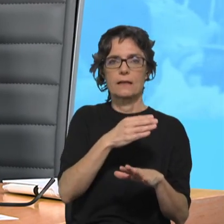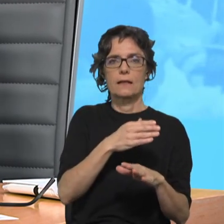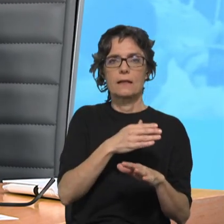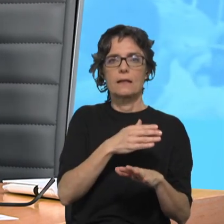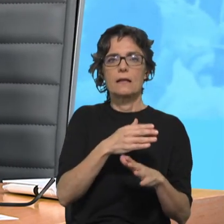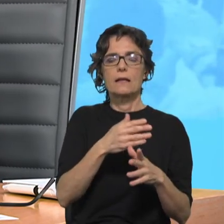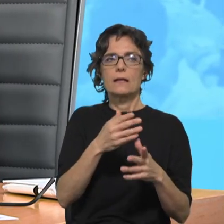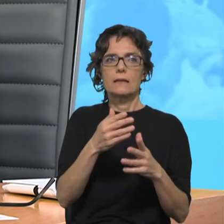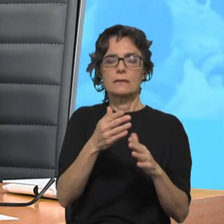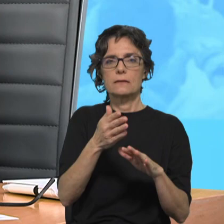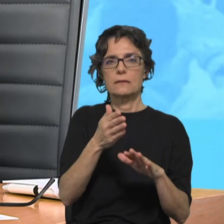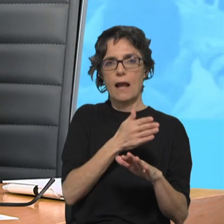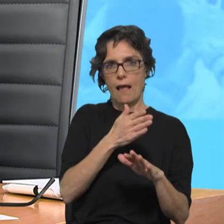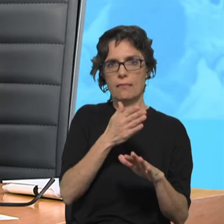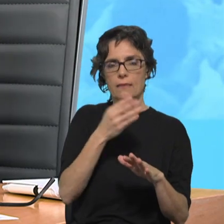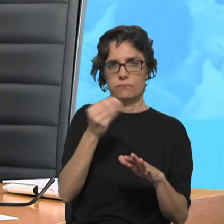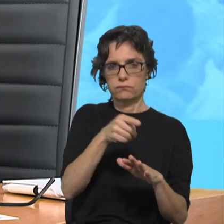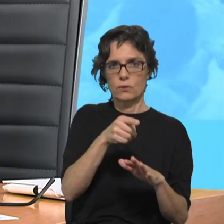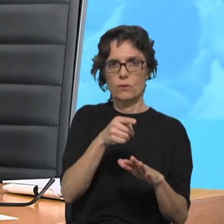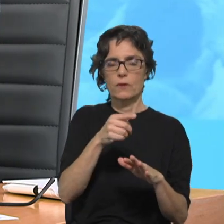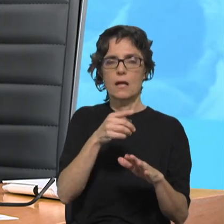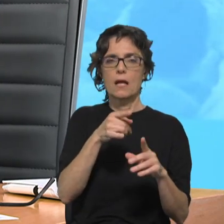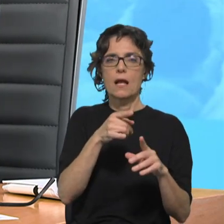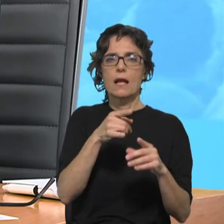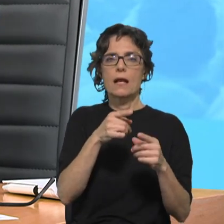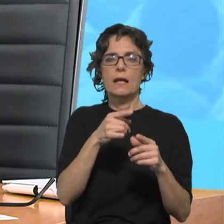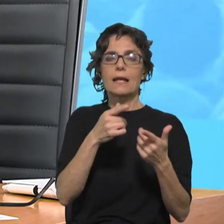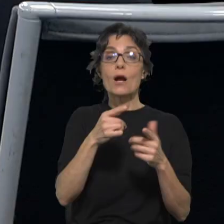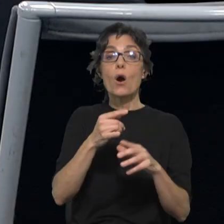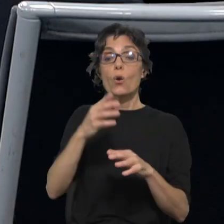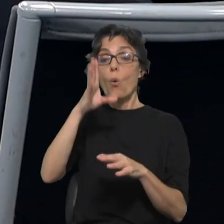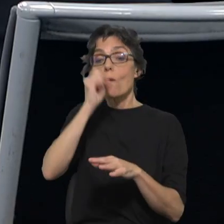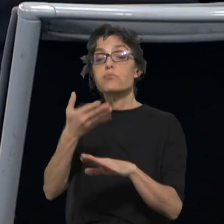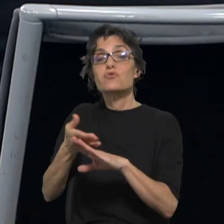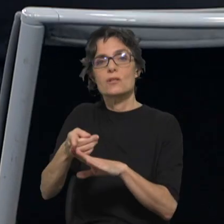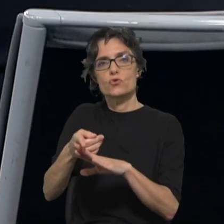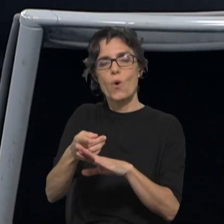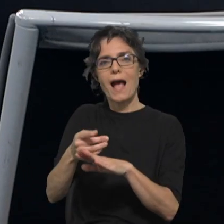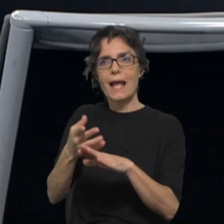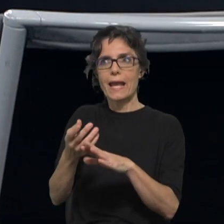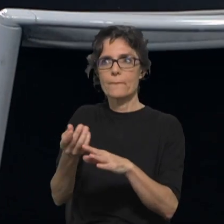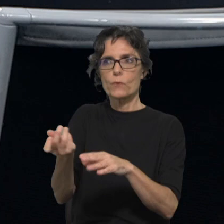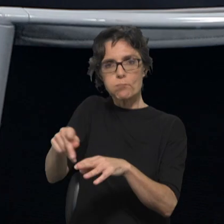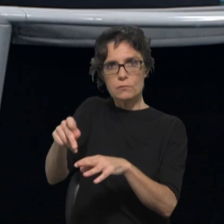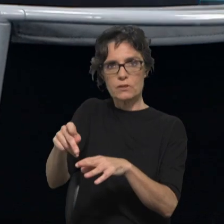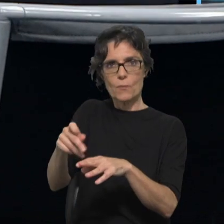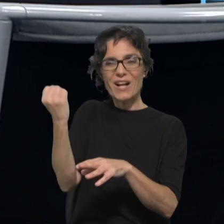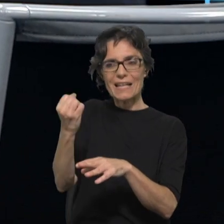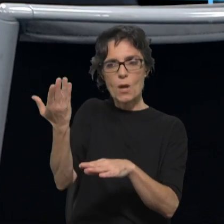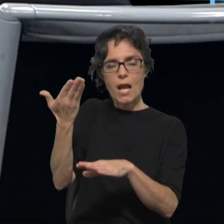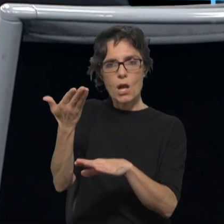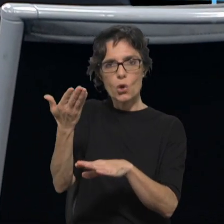e o abusador, uma média. O abuso sexual é o ato. O que é crime é o ato. É